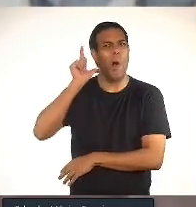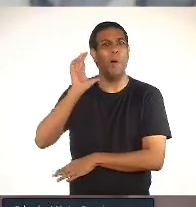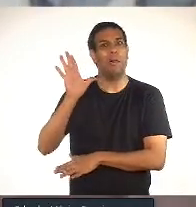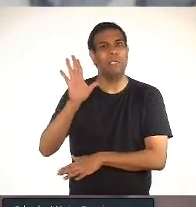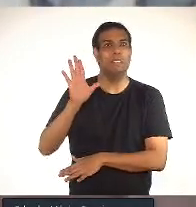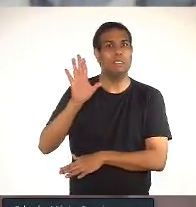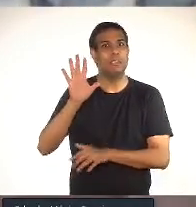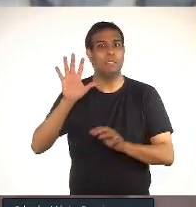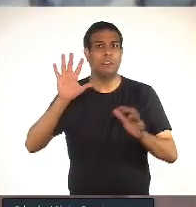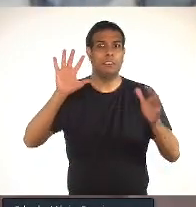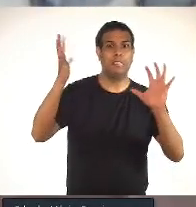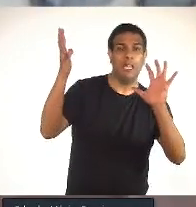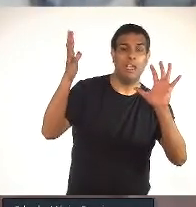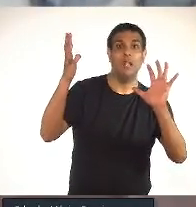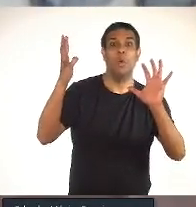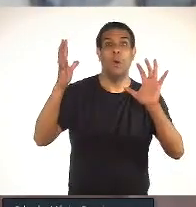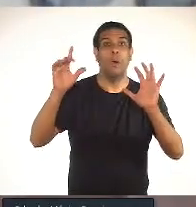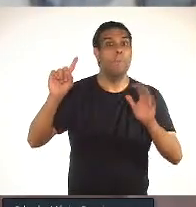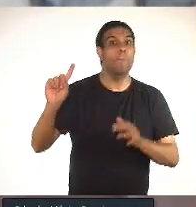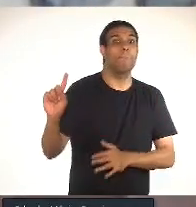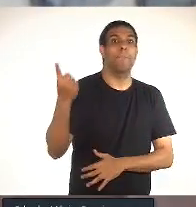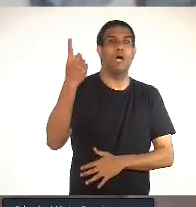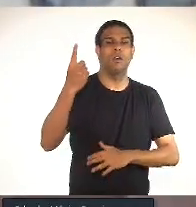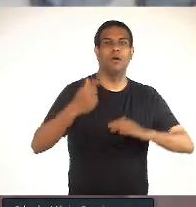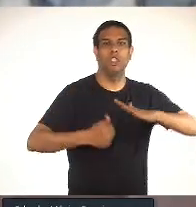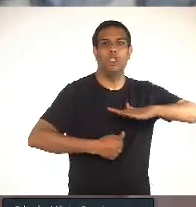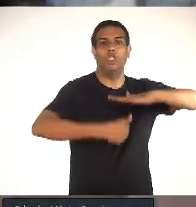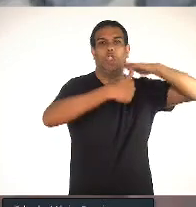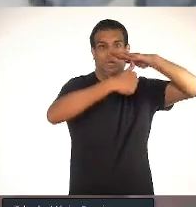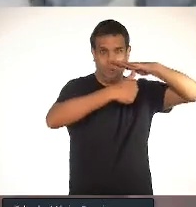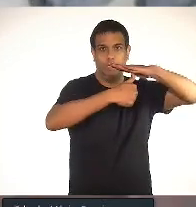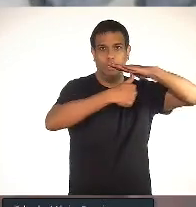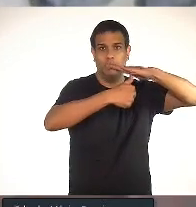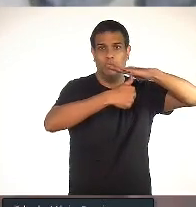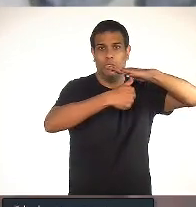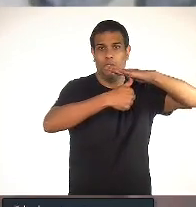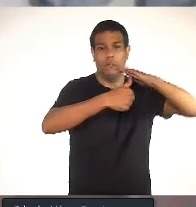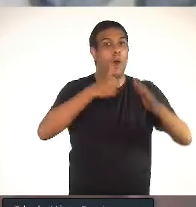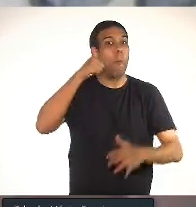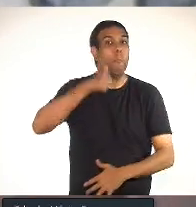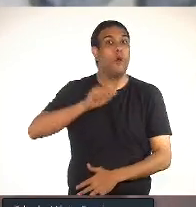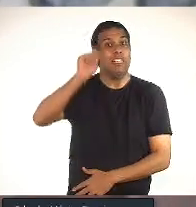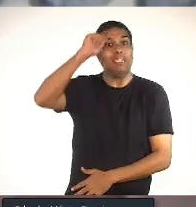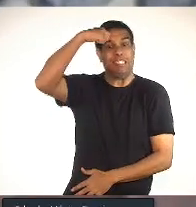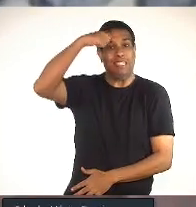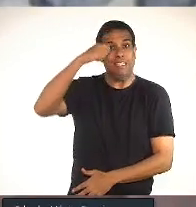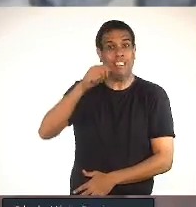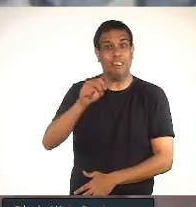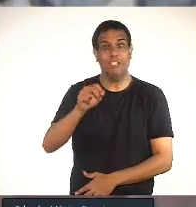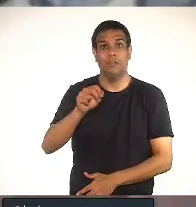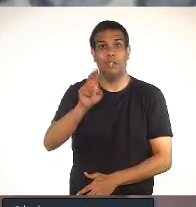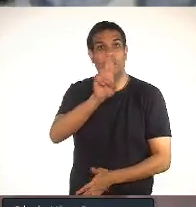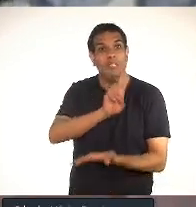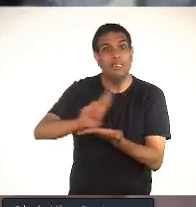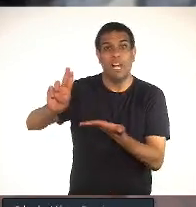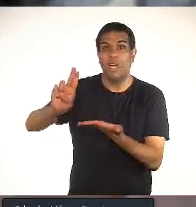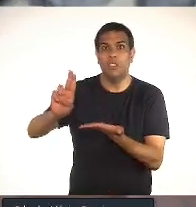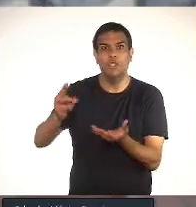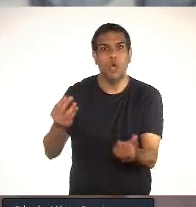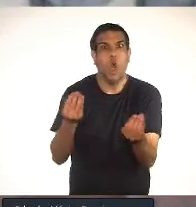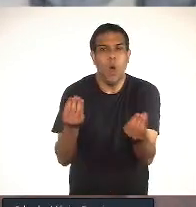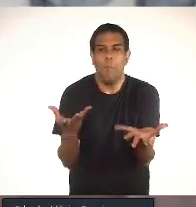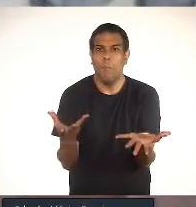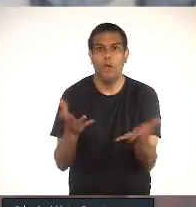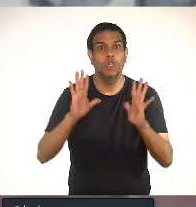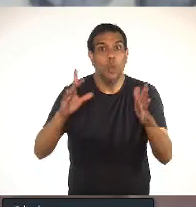tempo, né, tão relativo, a primeira reitora negra da UES, Universidade Estadual da Zona Oeste. Isso é um